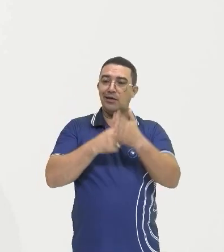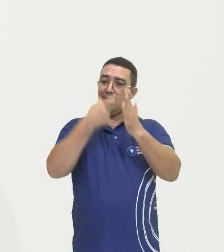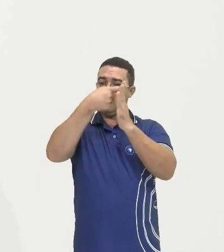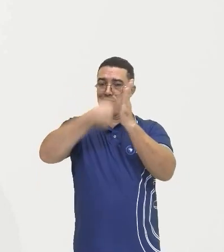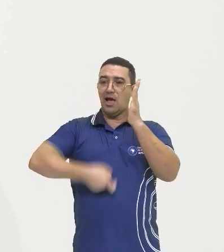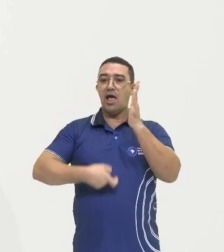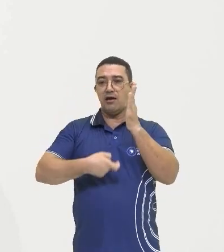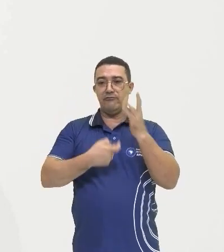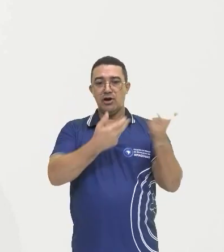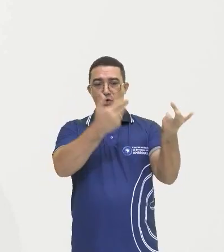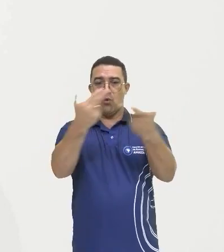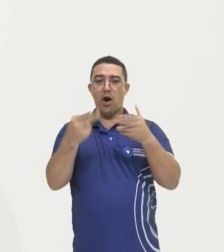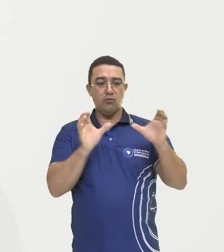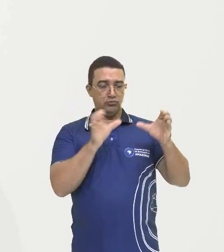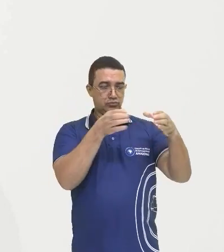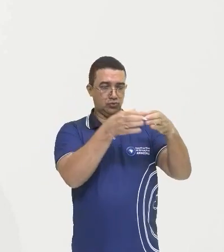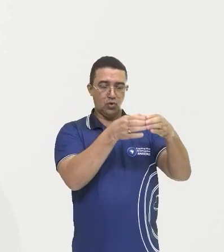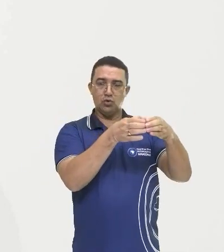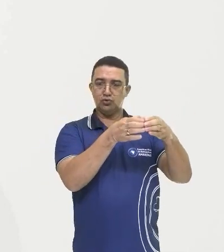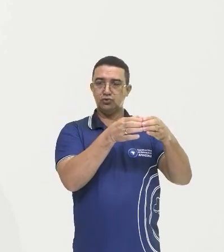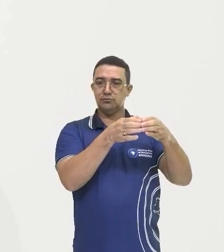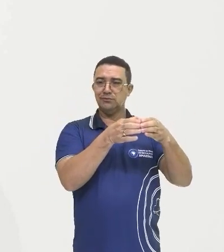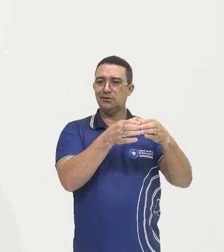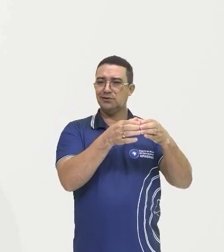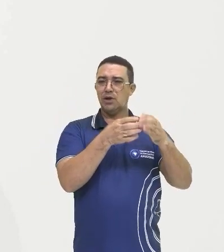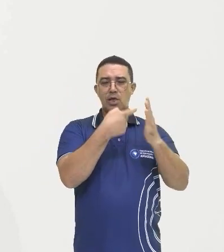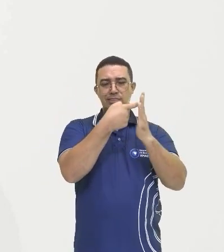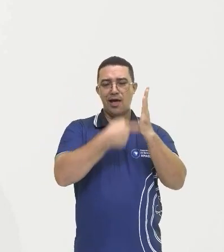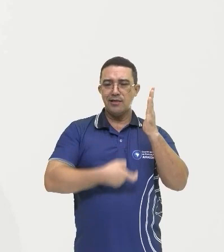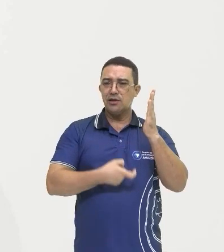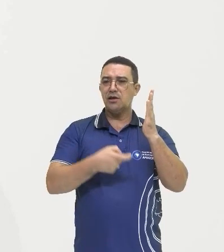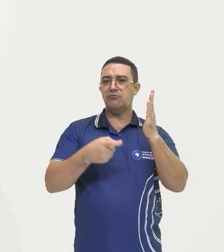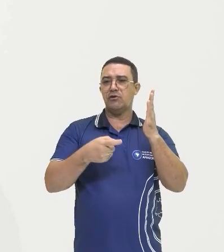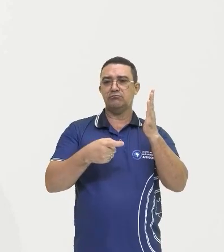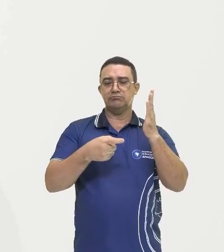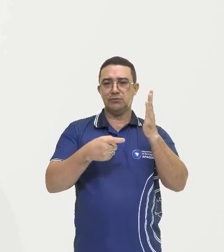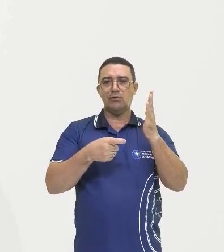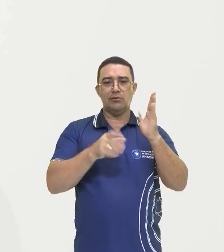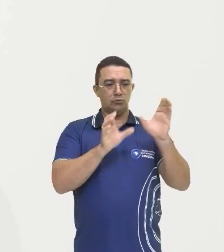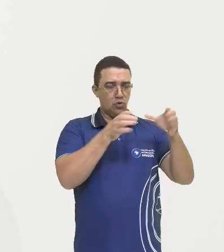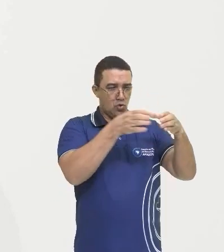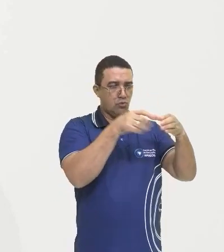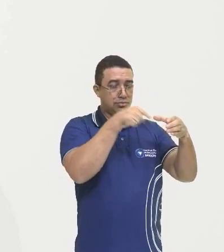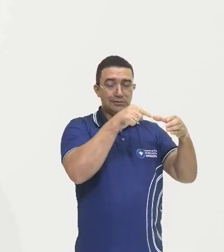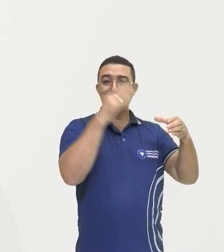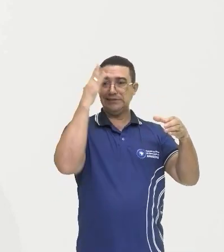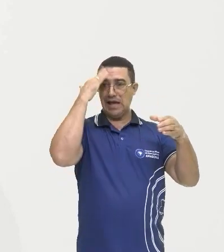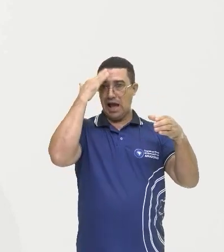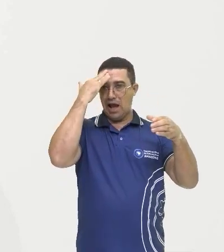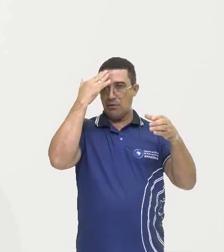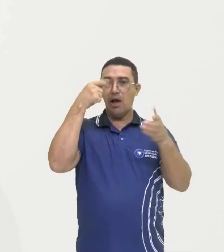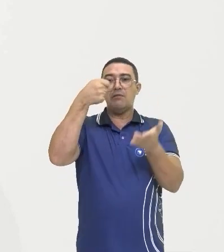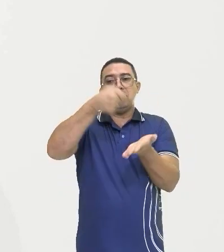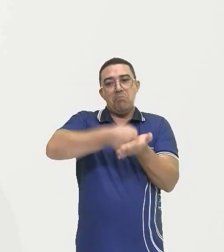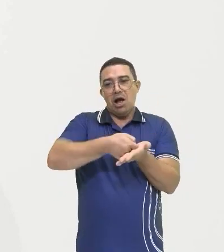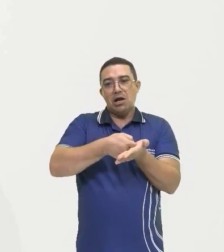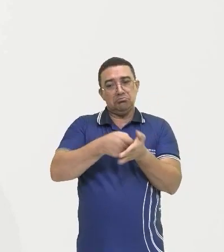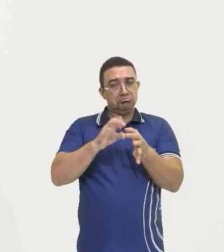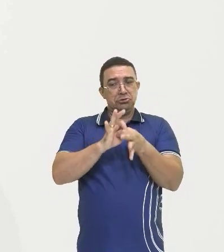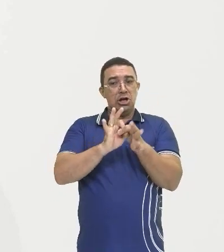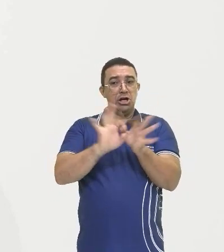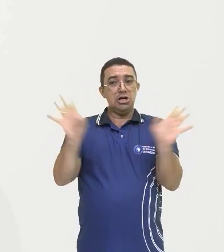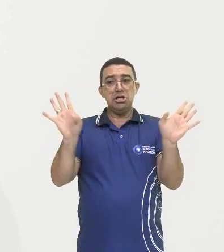esses países que estão aqui. Esses demais países ou são membros associados, tá certo? Ou candidatos, né, a entrar